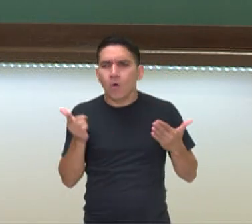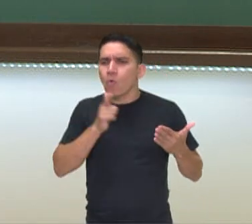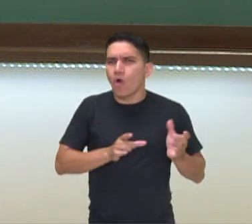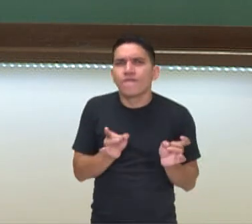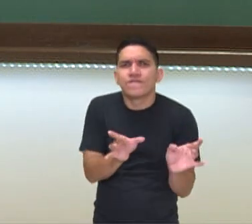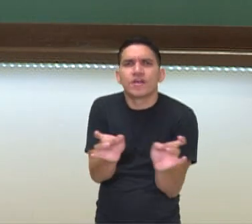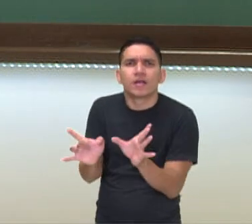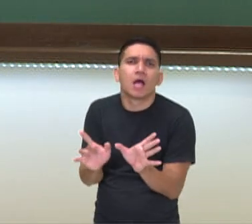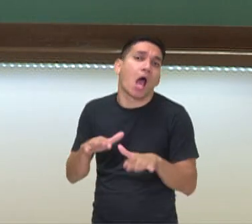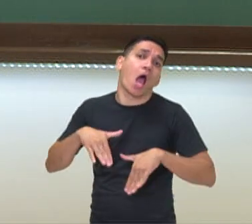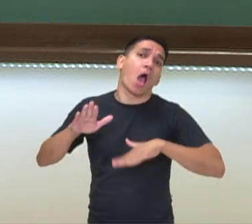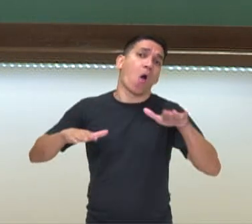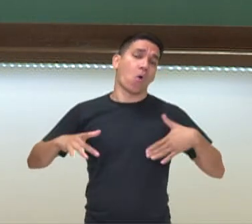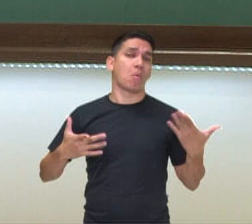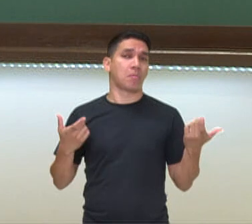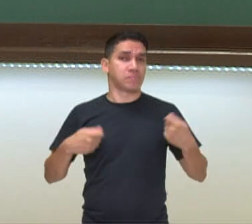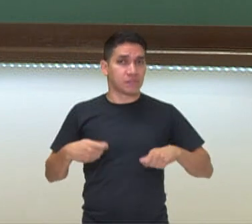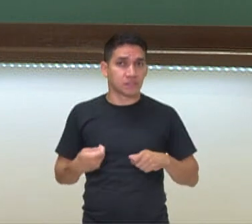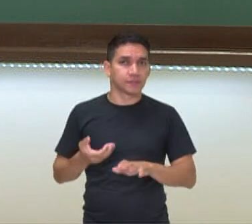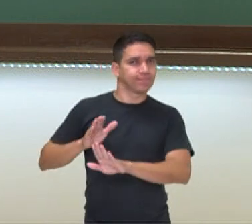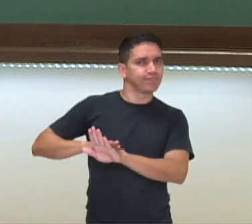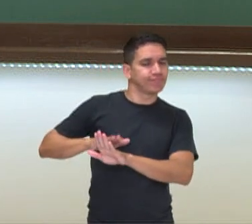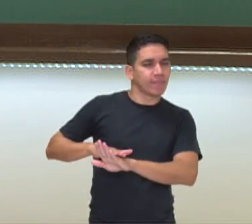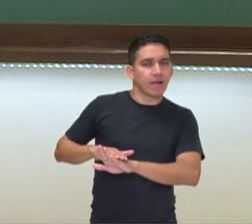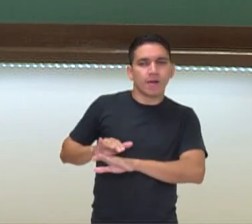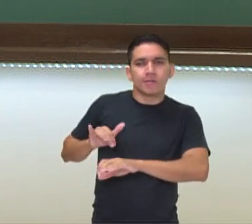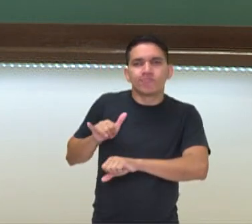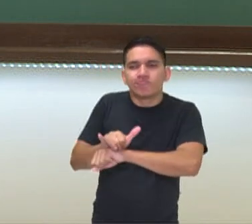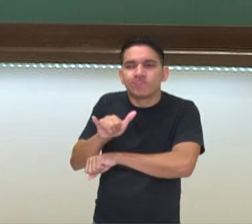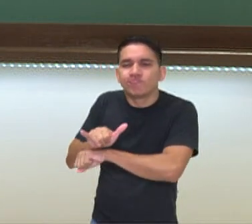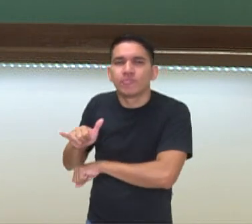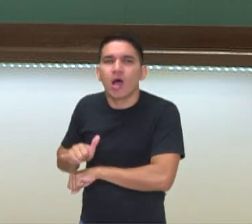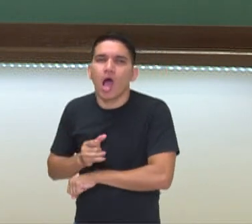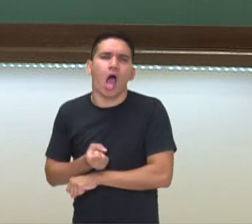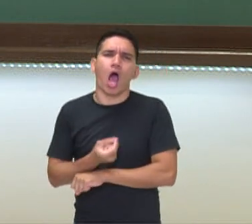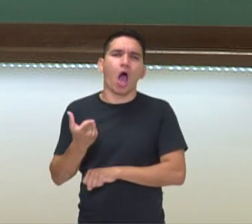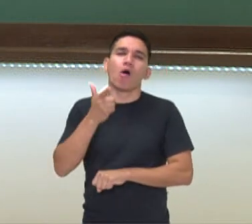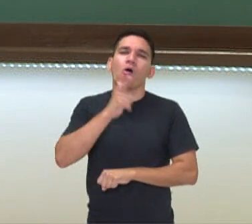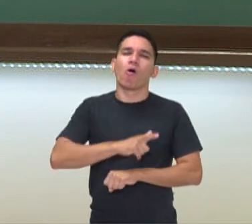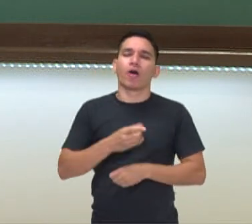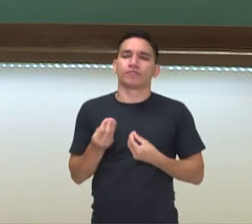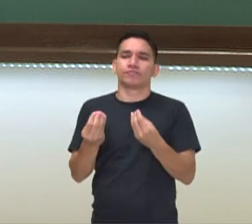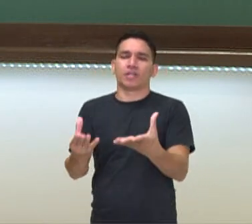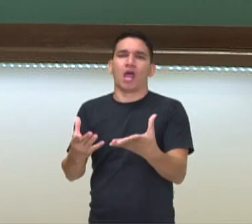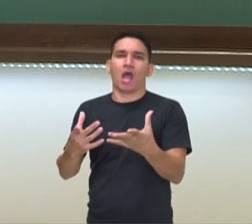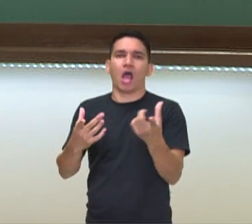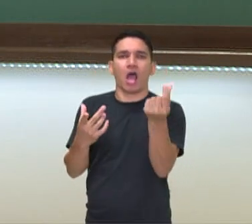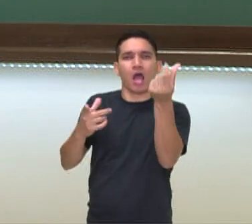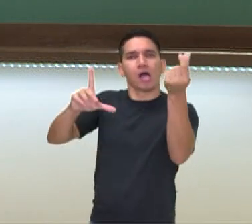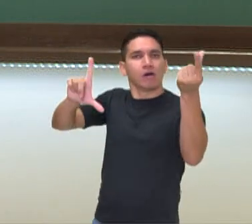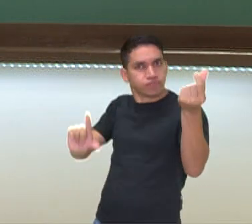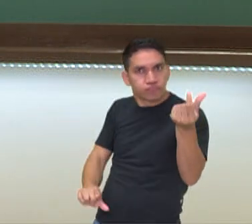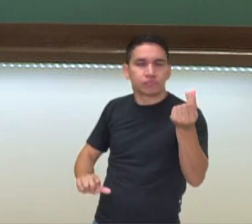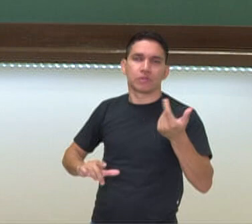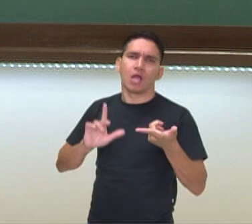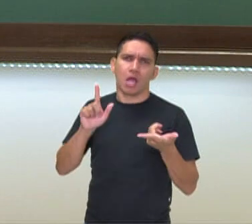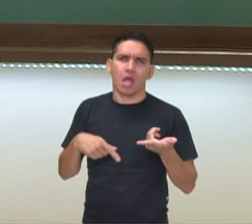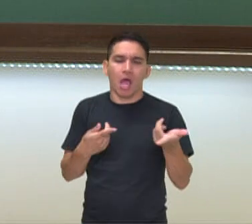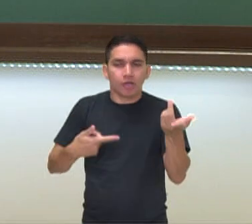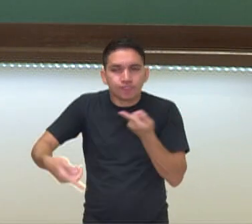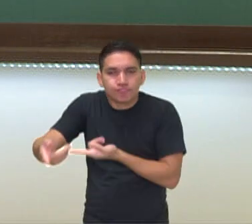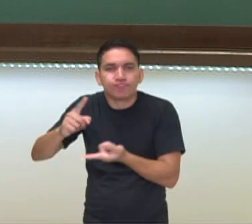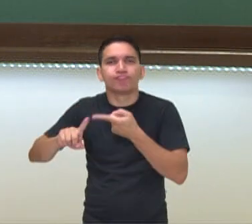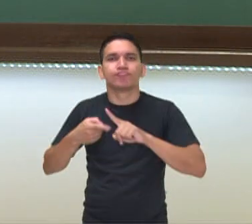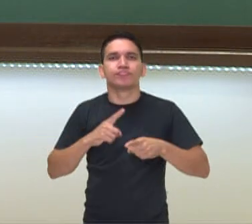alguma coisa tem que ter ali por trás para que elas consigam atribuir descontos tão grandes, seja numa negociação muito favorável ou